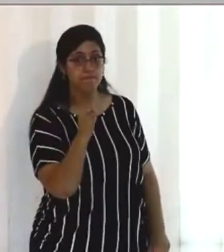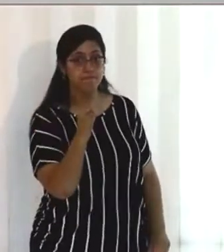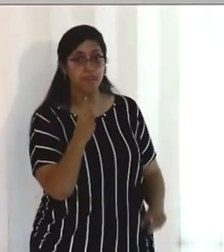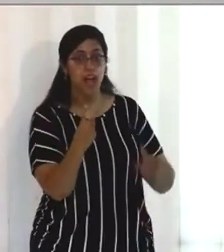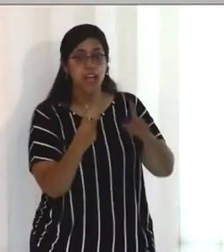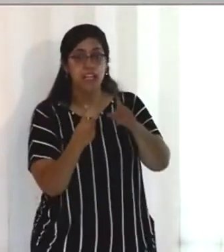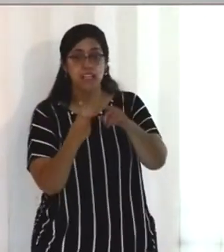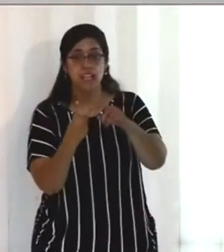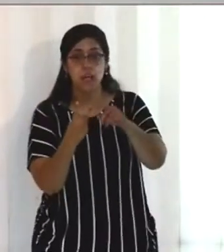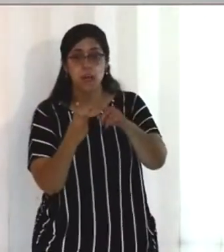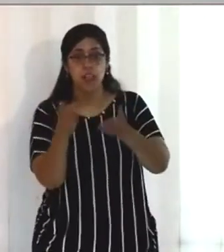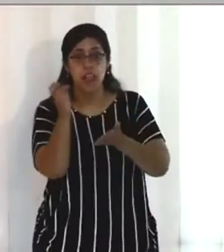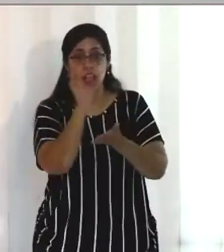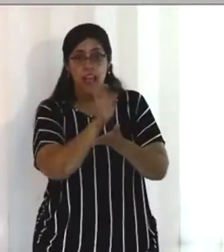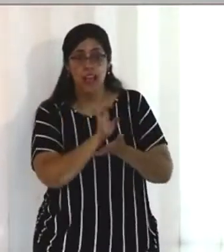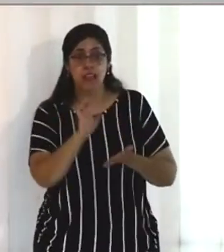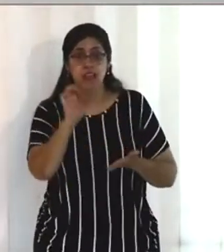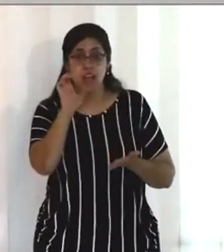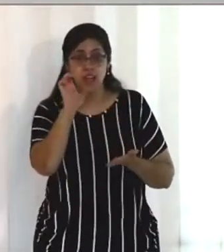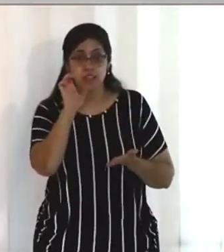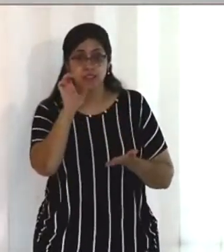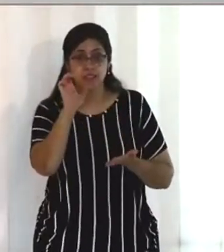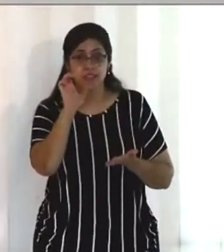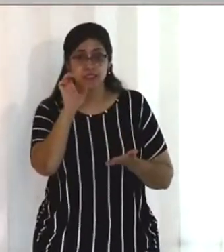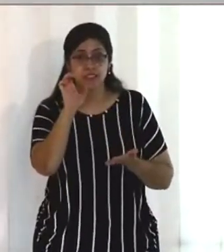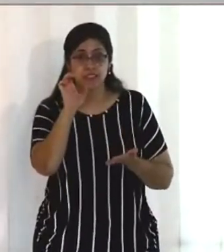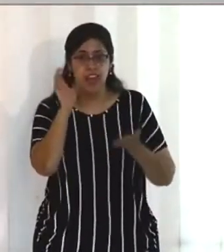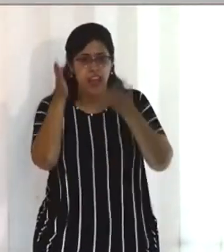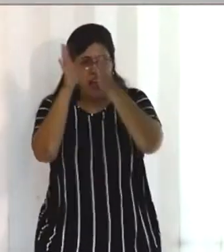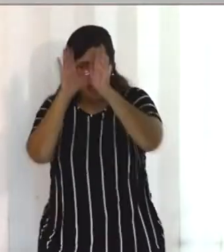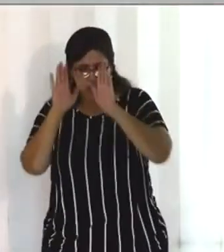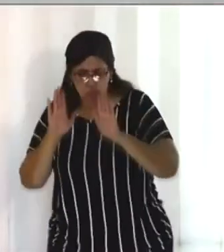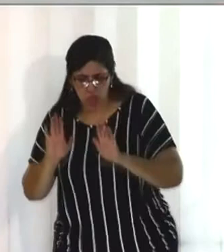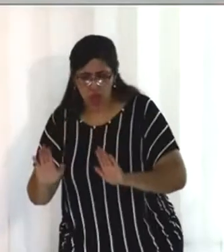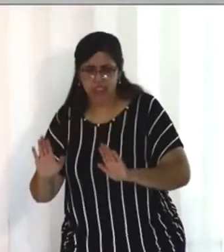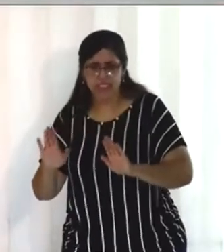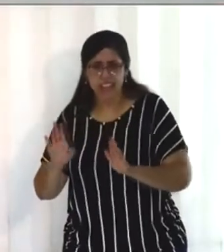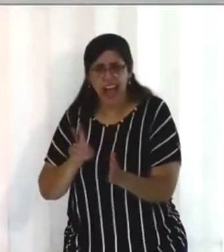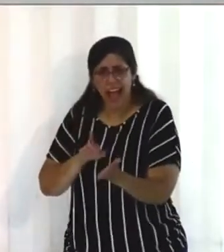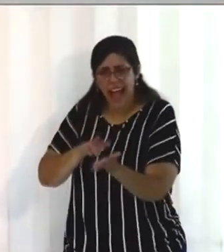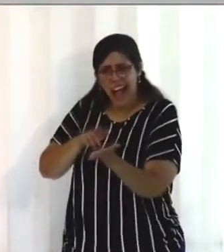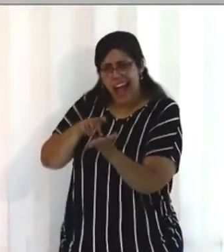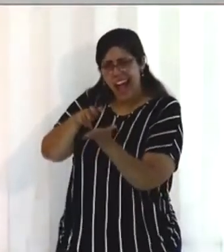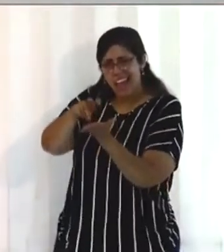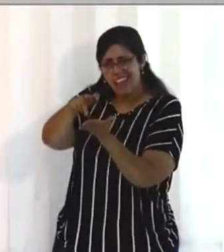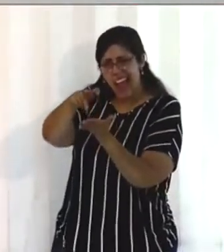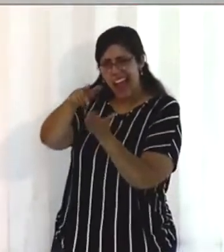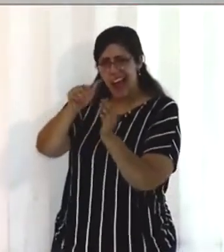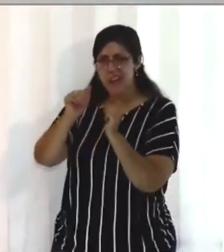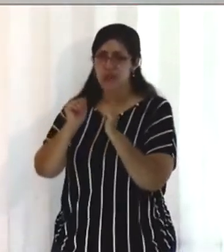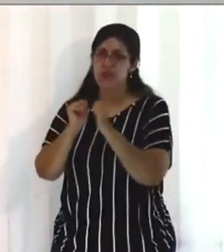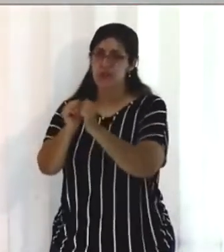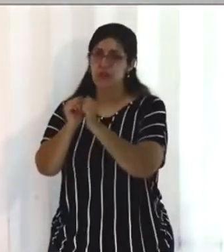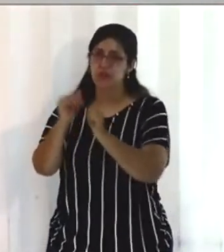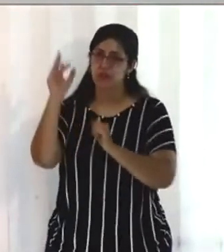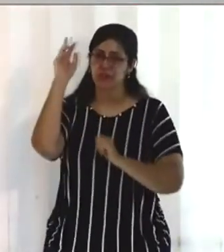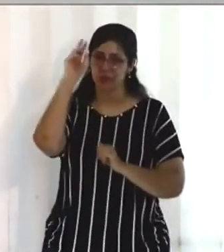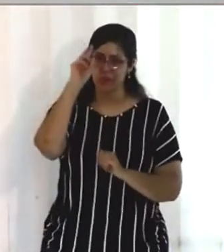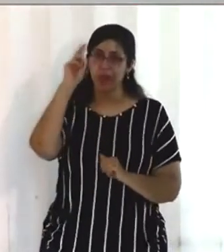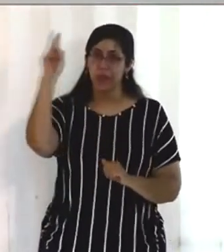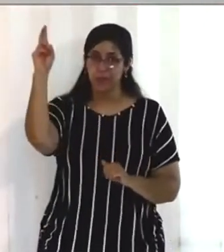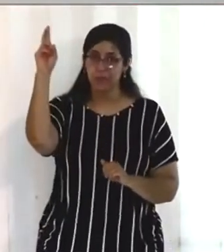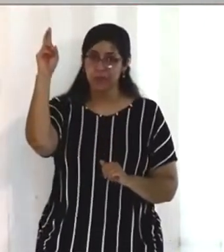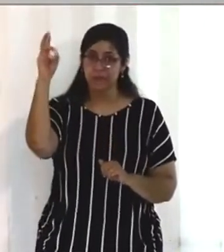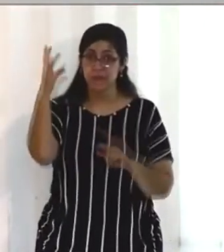tempo inteiro. A palavra é adoração, a palavra é andar com o Senhor. E agora vem a terceira